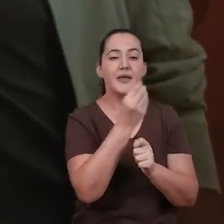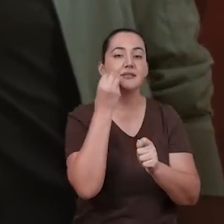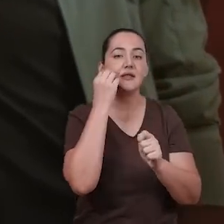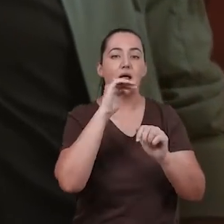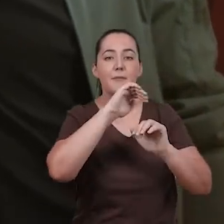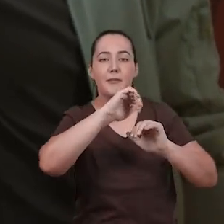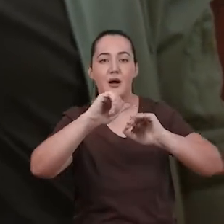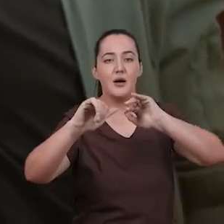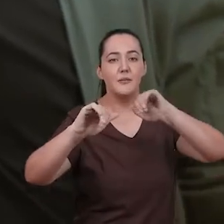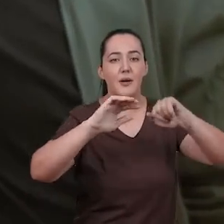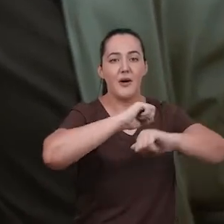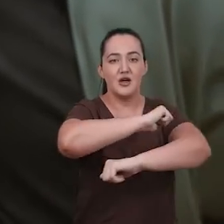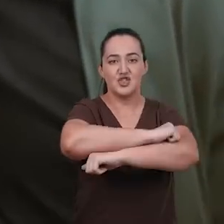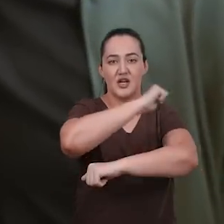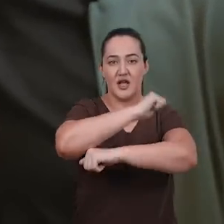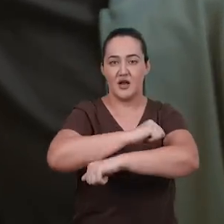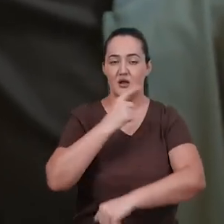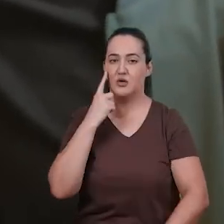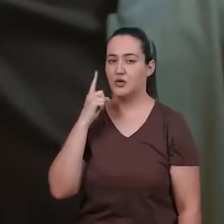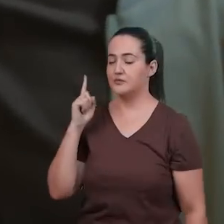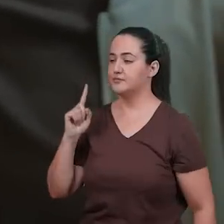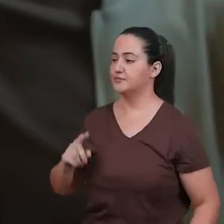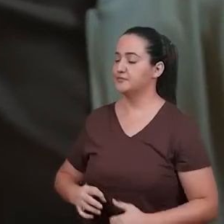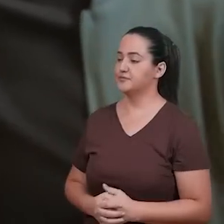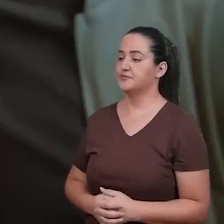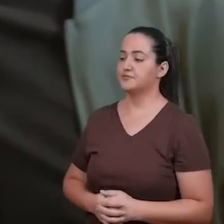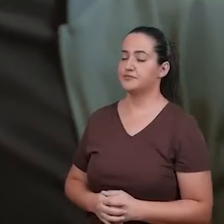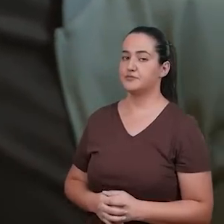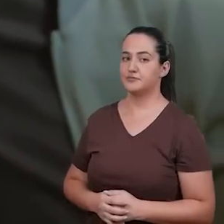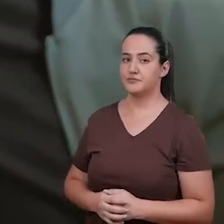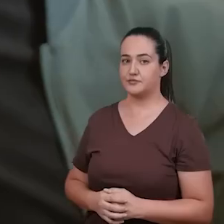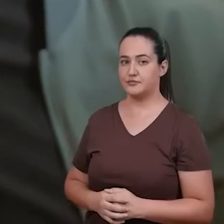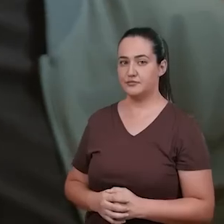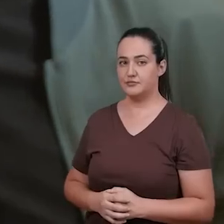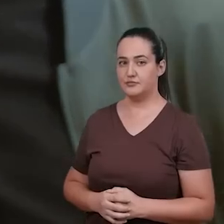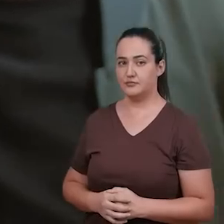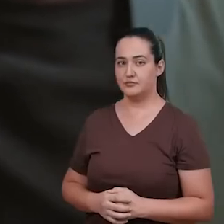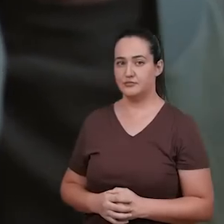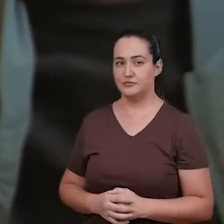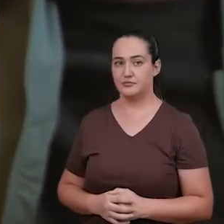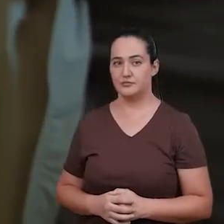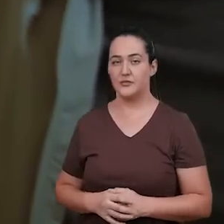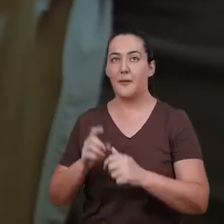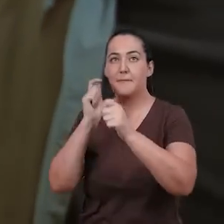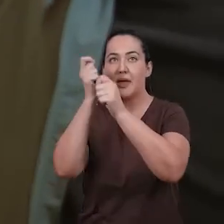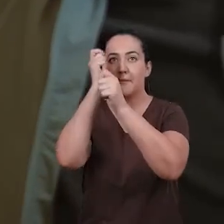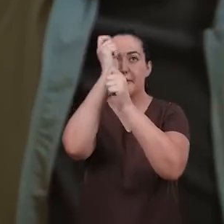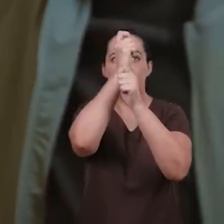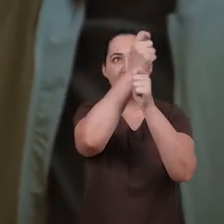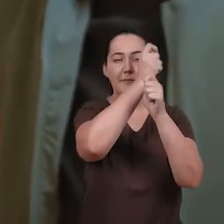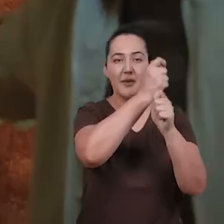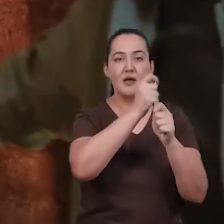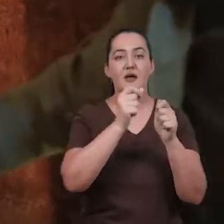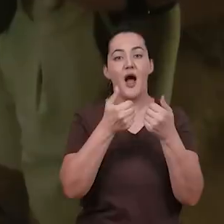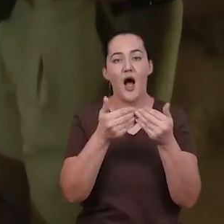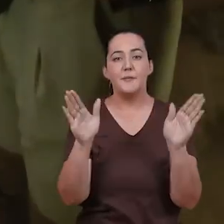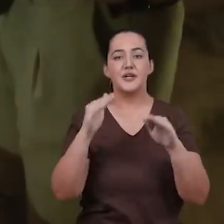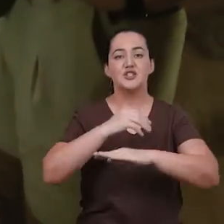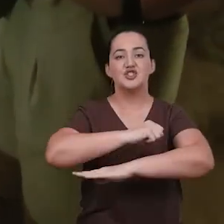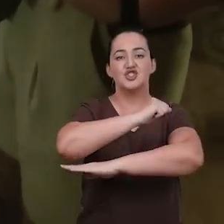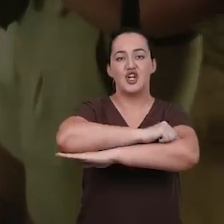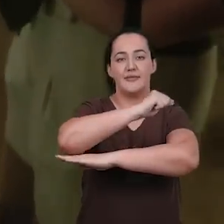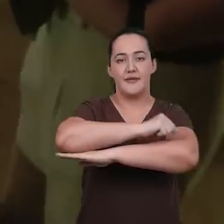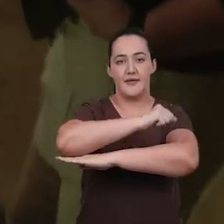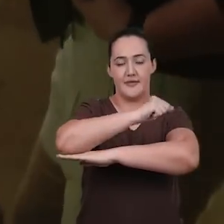e não terminaram. Aqui eu vou passar o dedo para que vocês tenham noção de onde eles marcaram uma janela.